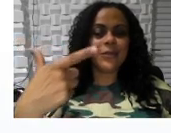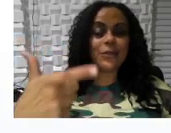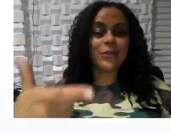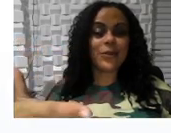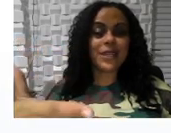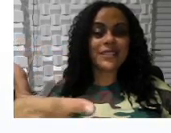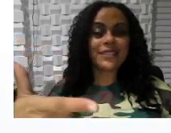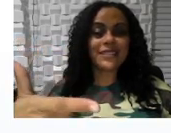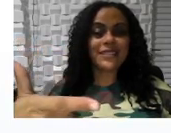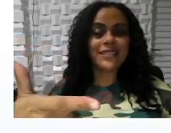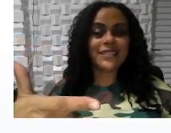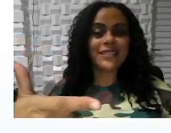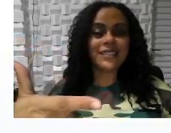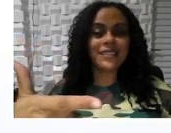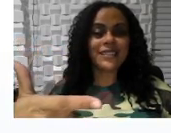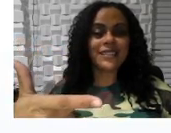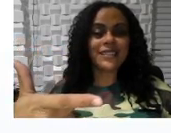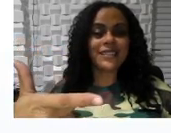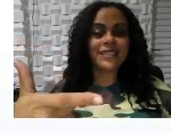2,